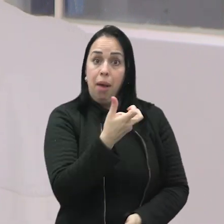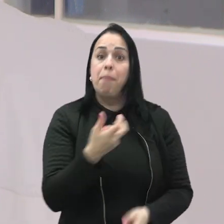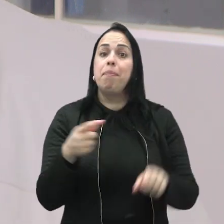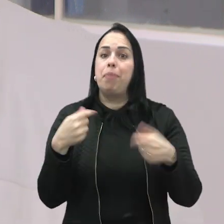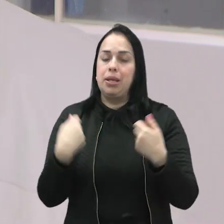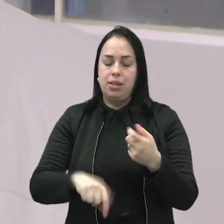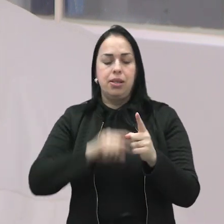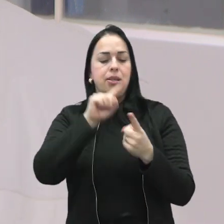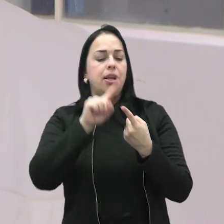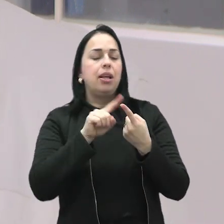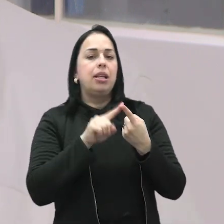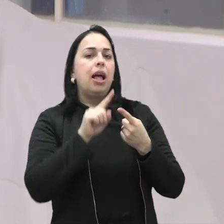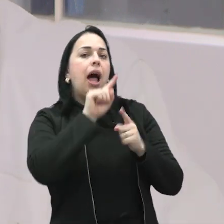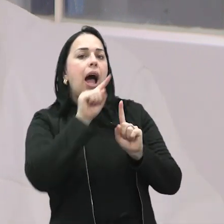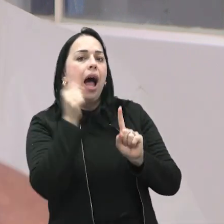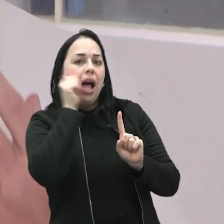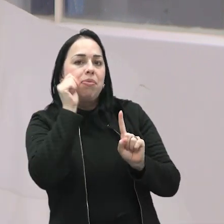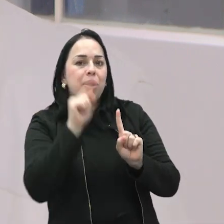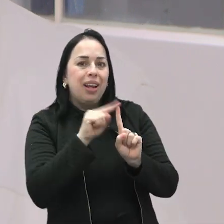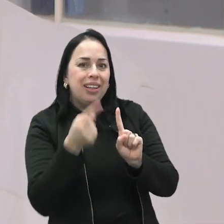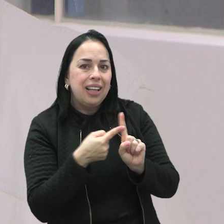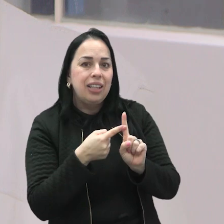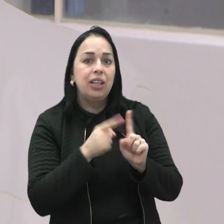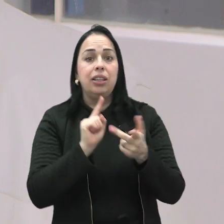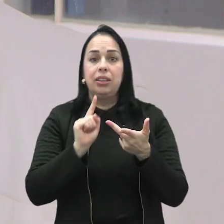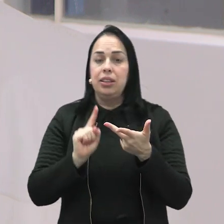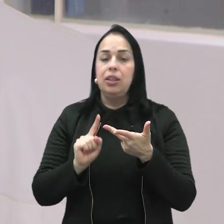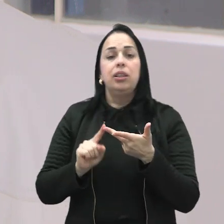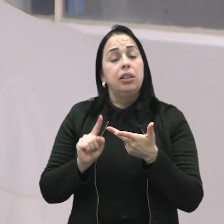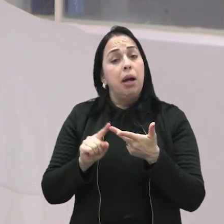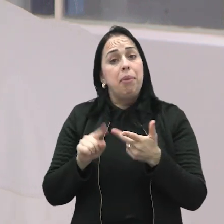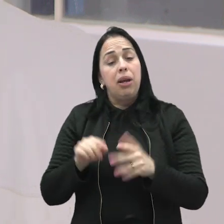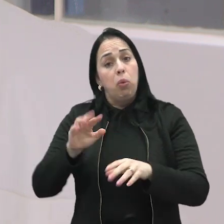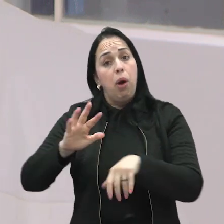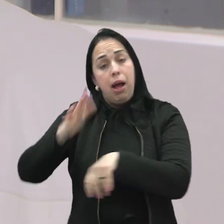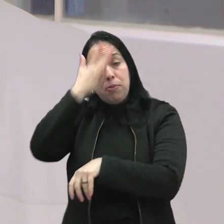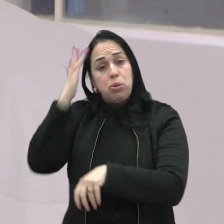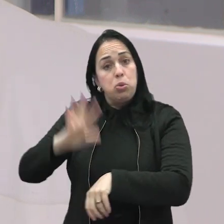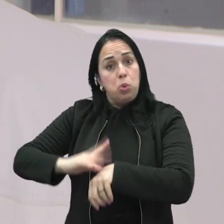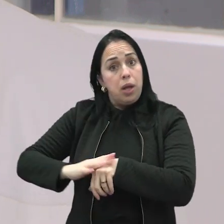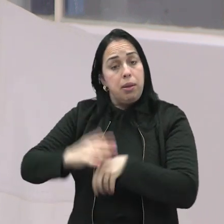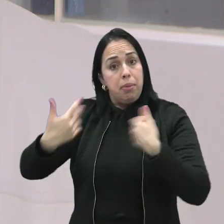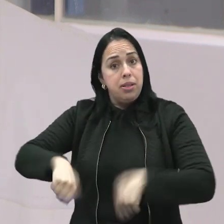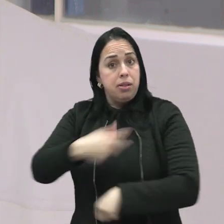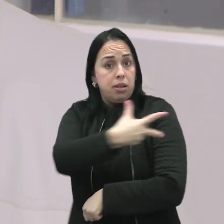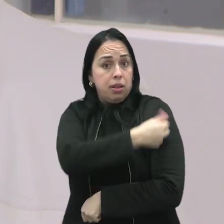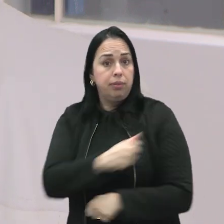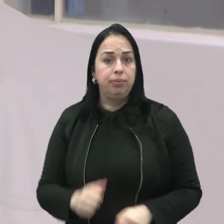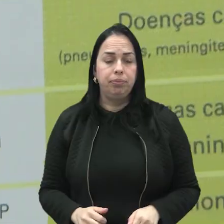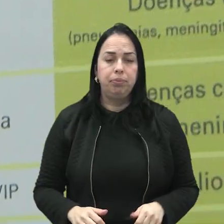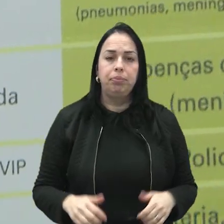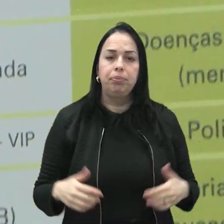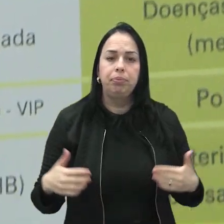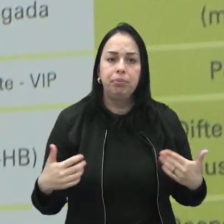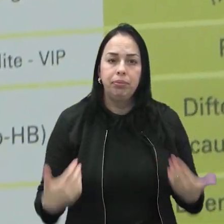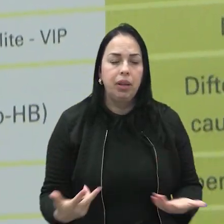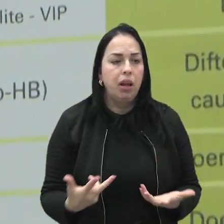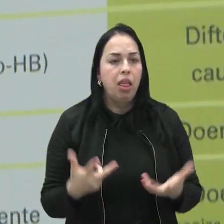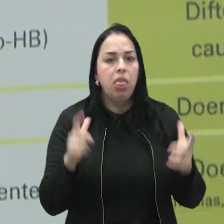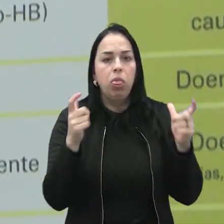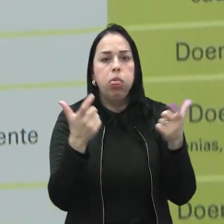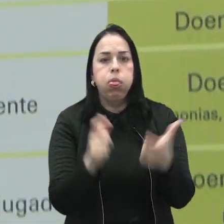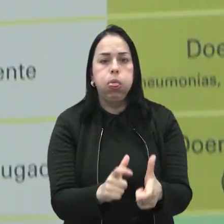se vacinar, as gestantes, né, as pessoas com doenças especiais têm que procurar uma unidade de saúde para se vacinarem. A